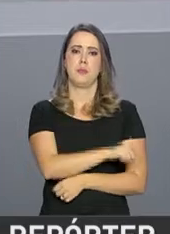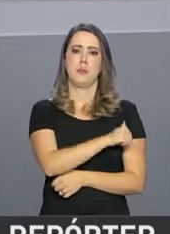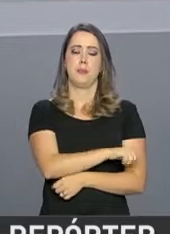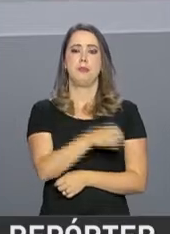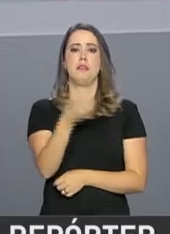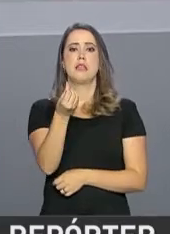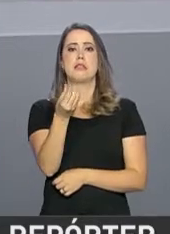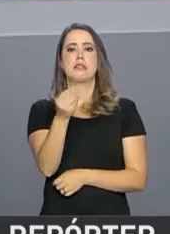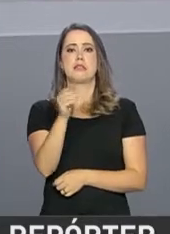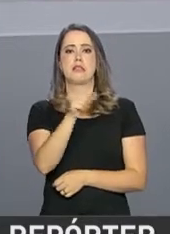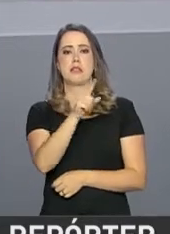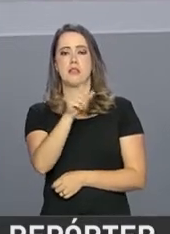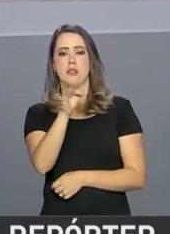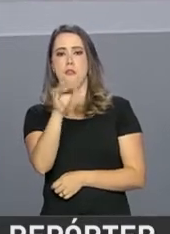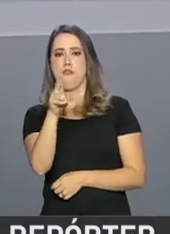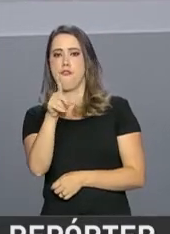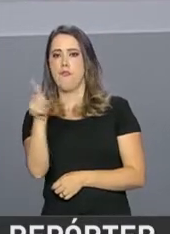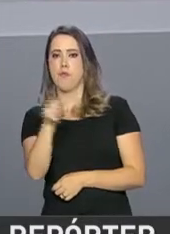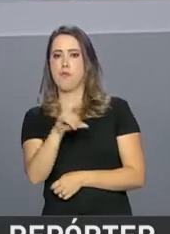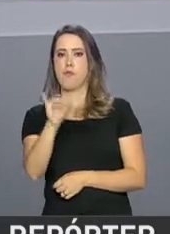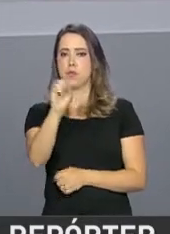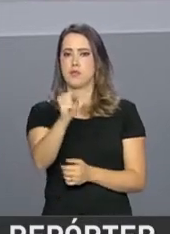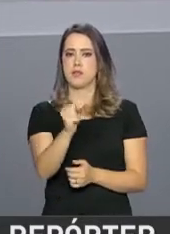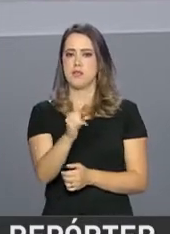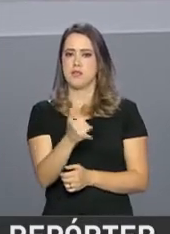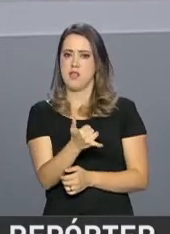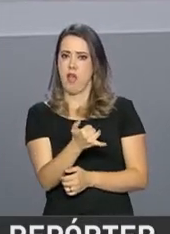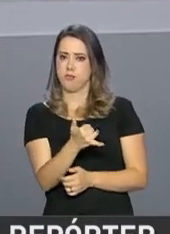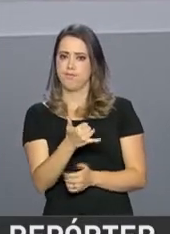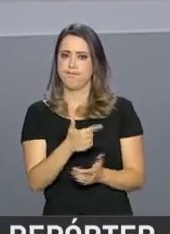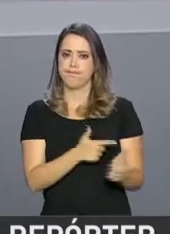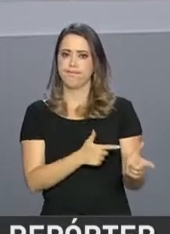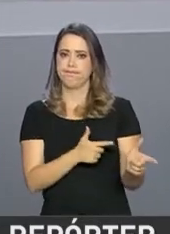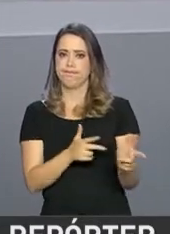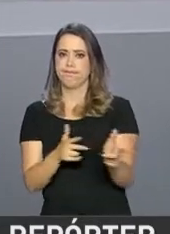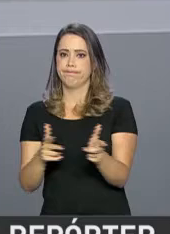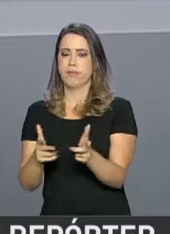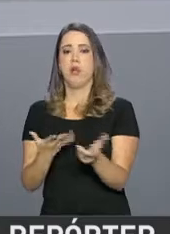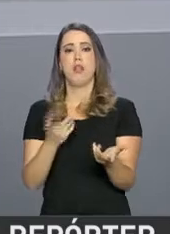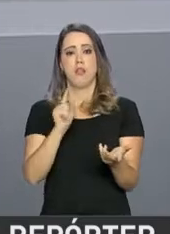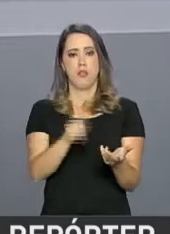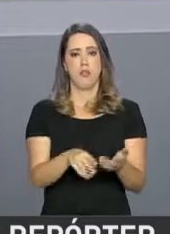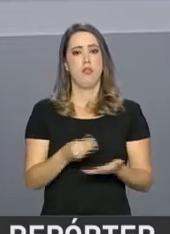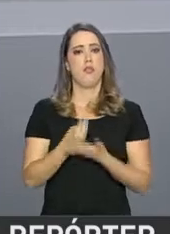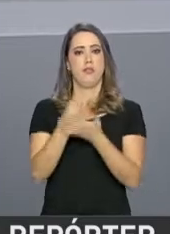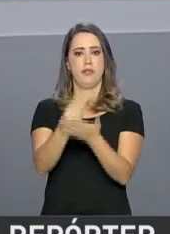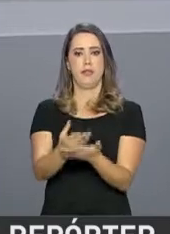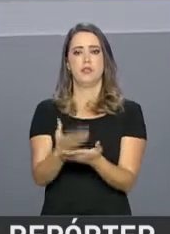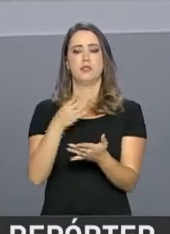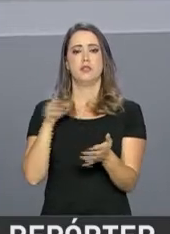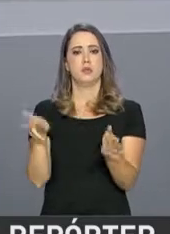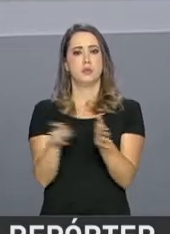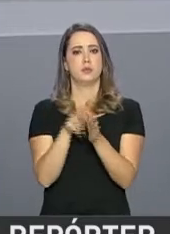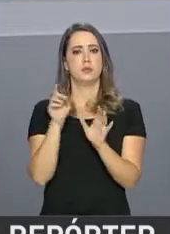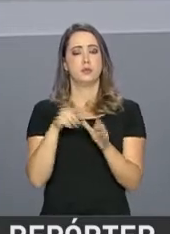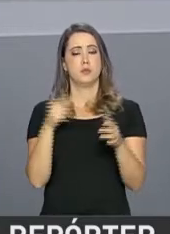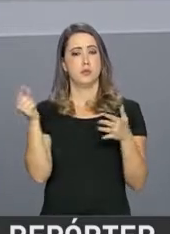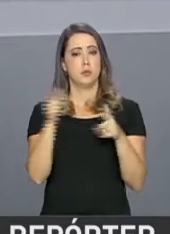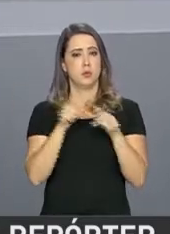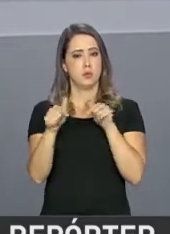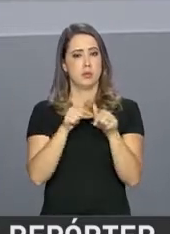que foram apreendidos no ano passado no aeroporto internacional do galeão a doação faz parte das medidas emergenciais